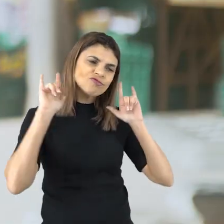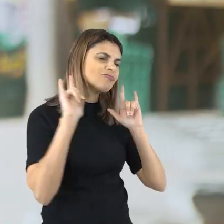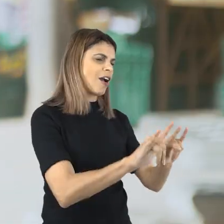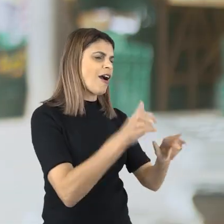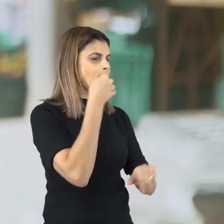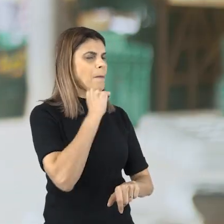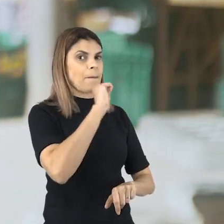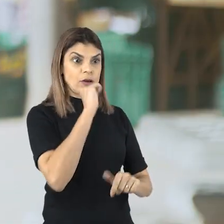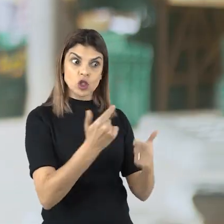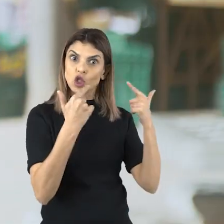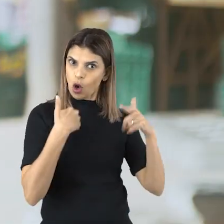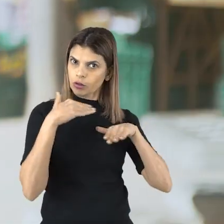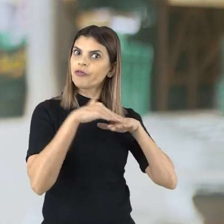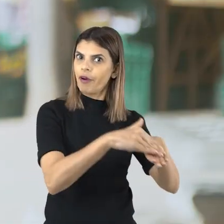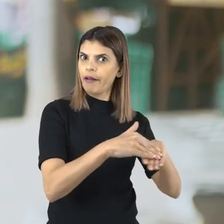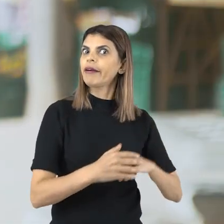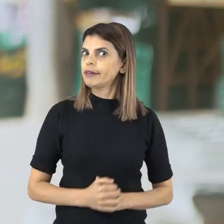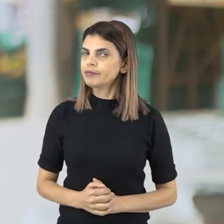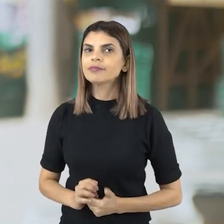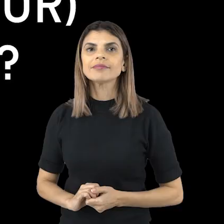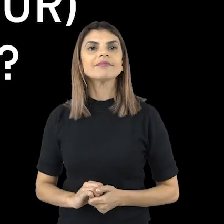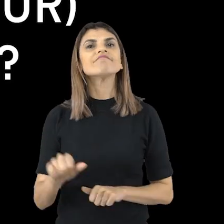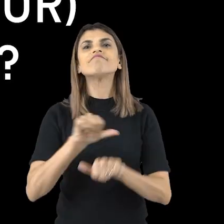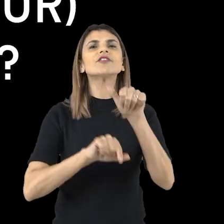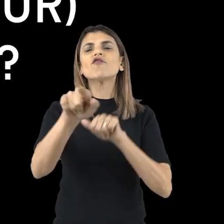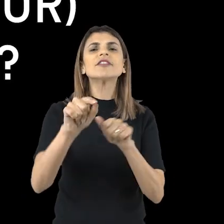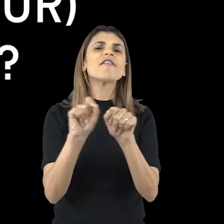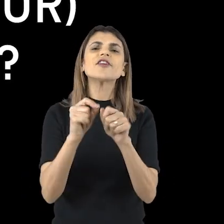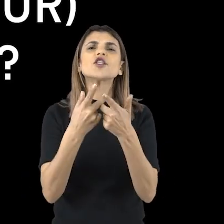dizer que eu te amo. Ainda bem que eu falei, né?